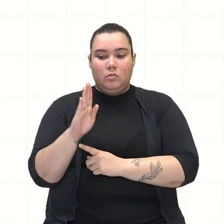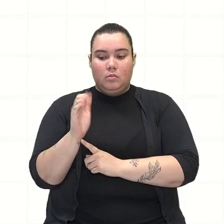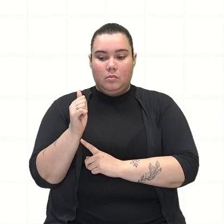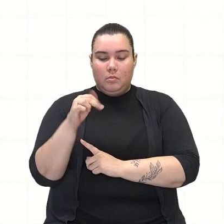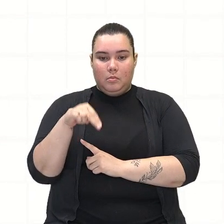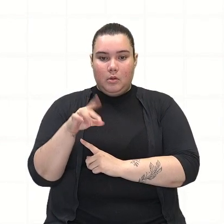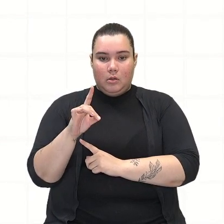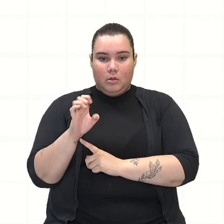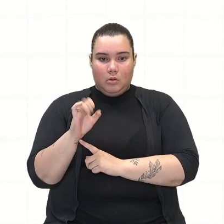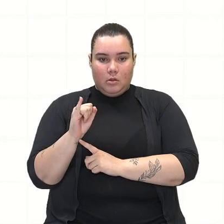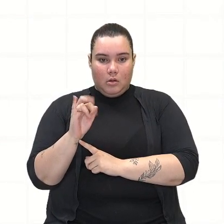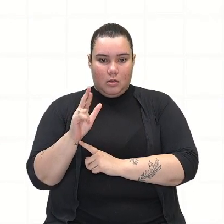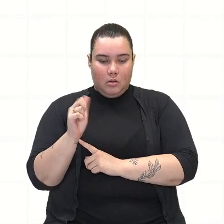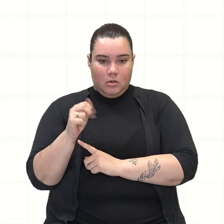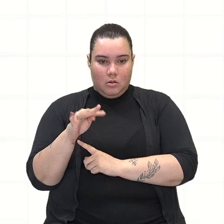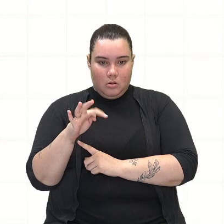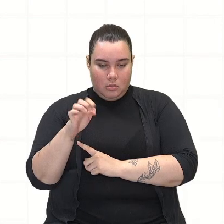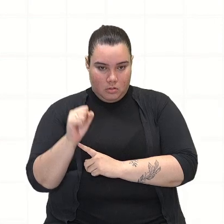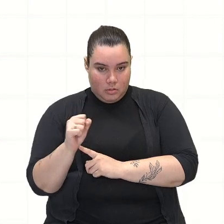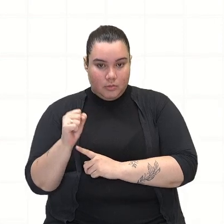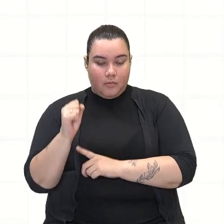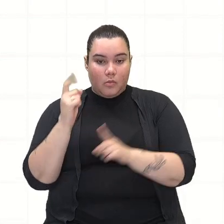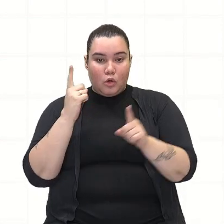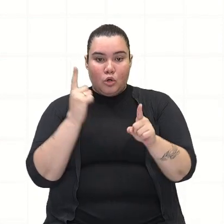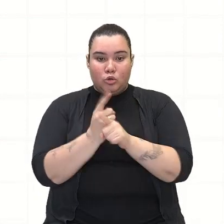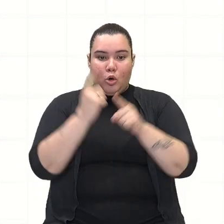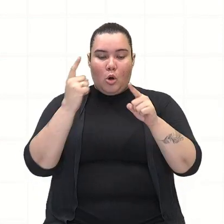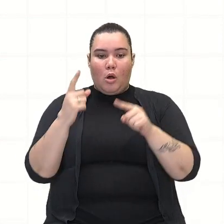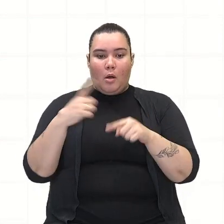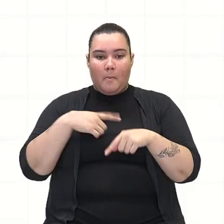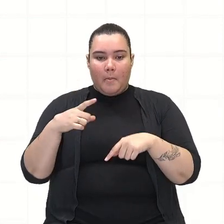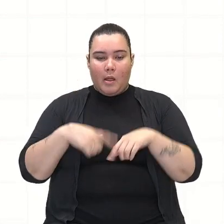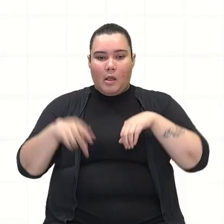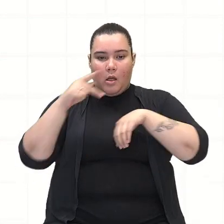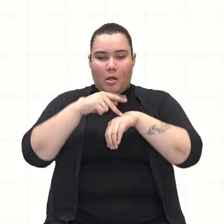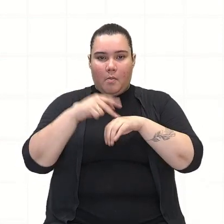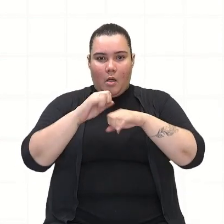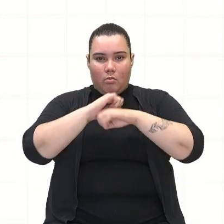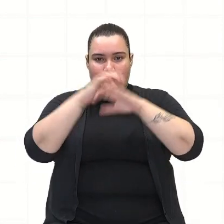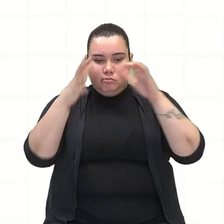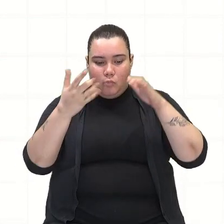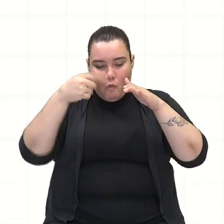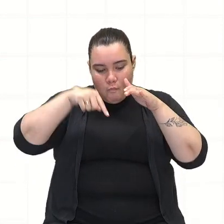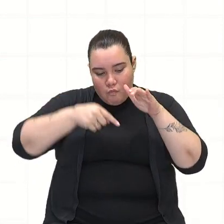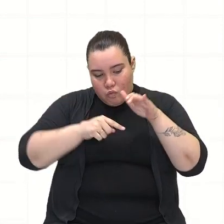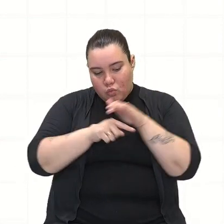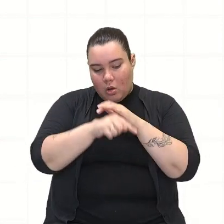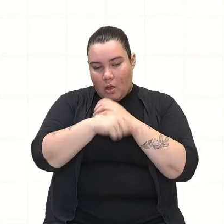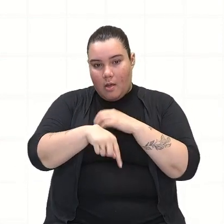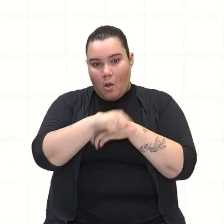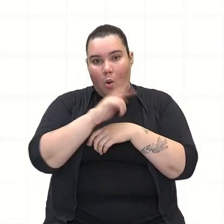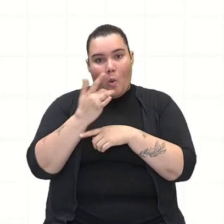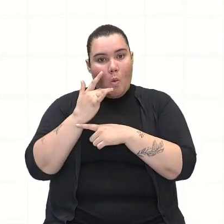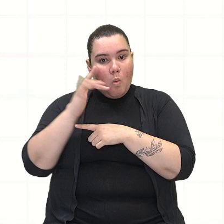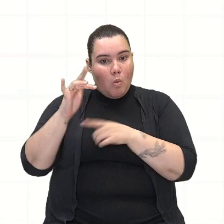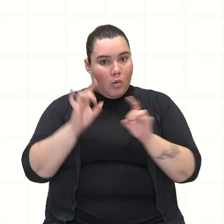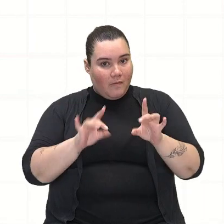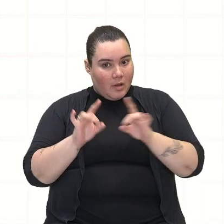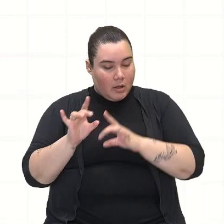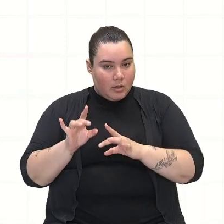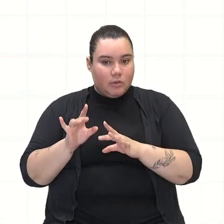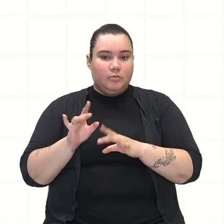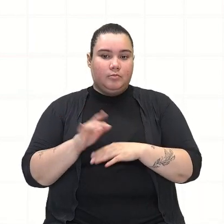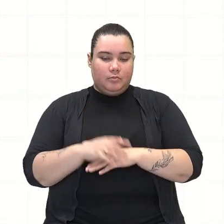de ouro, a mão de obra utilizada também vai ser a mão de obra escravizada. Então, quando a mineração